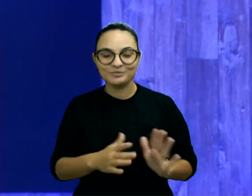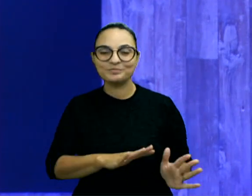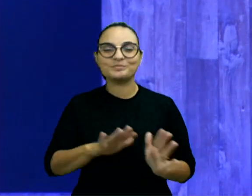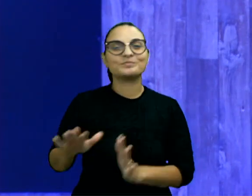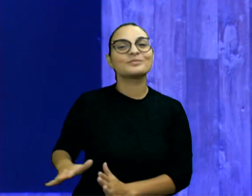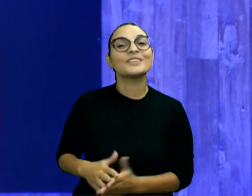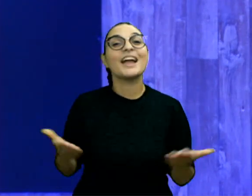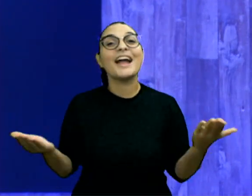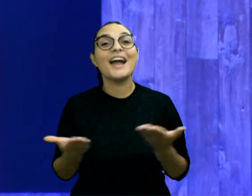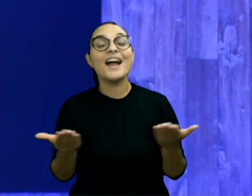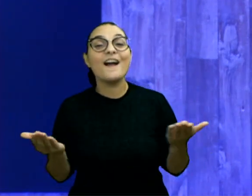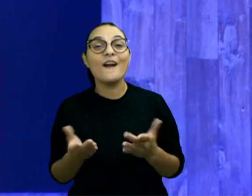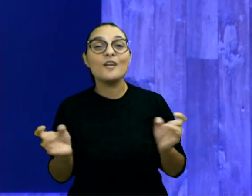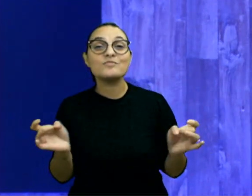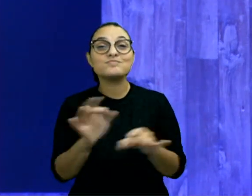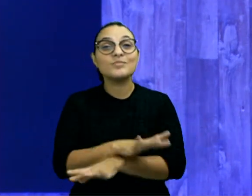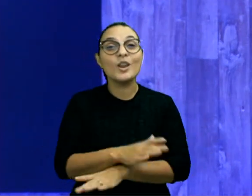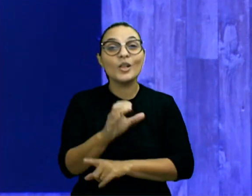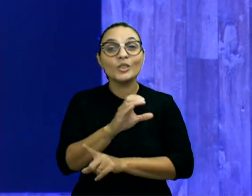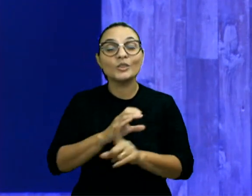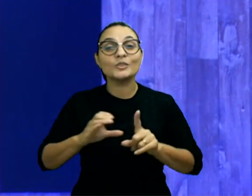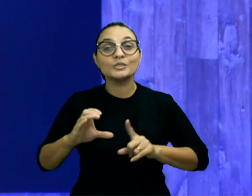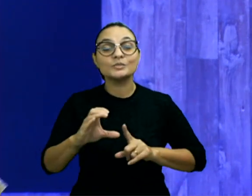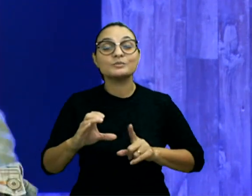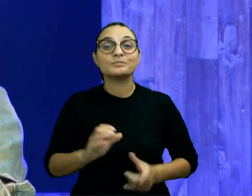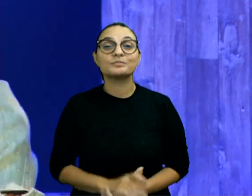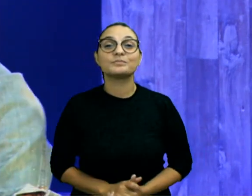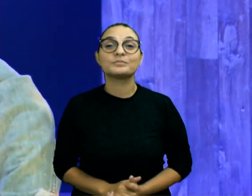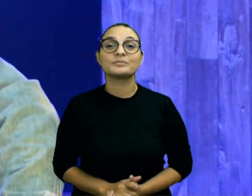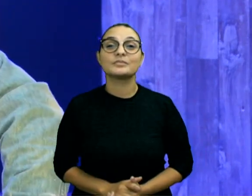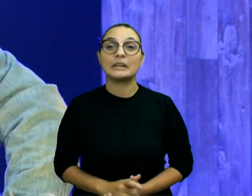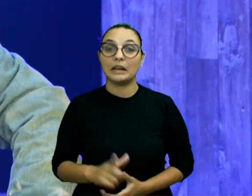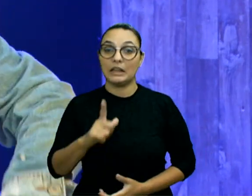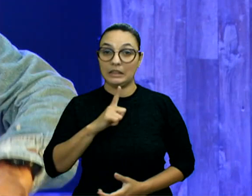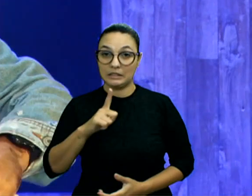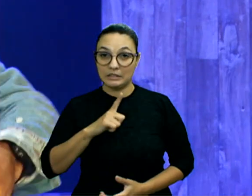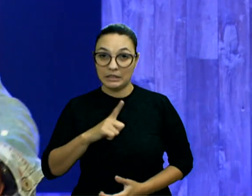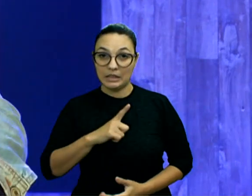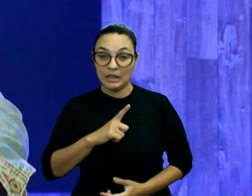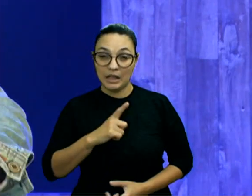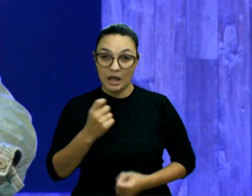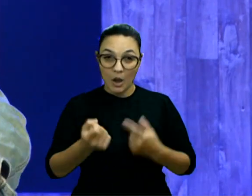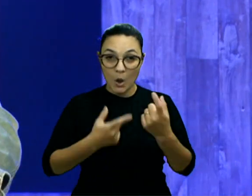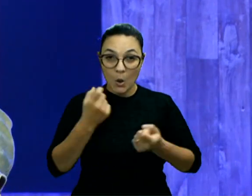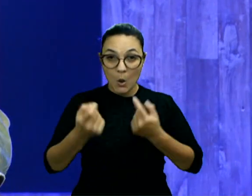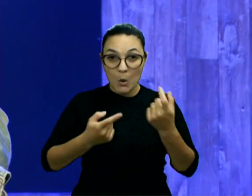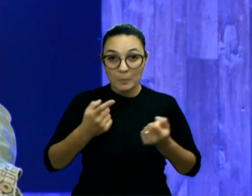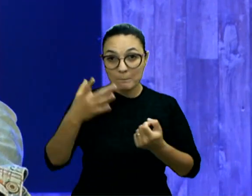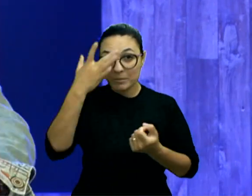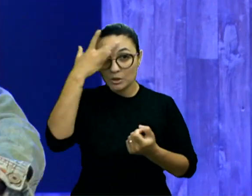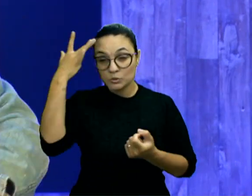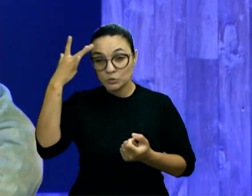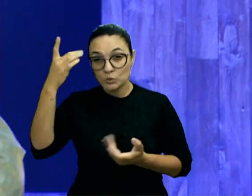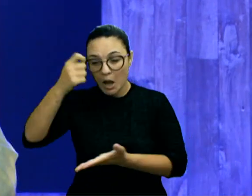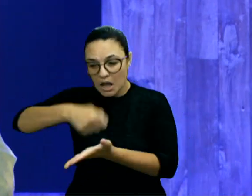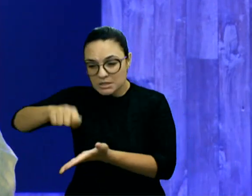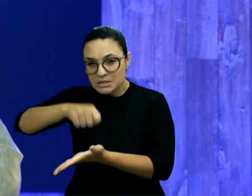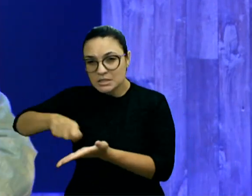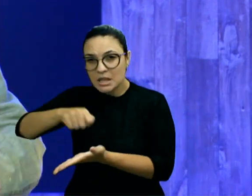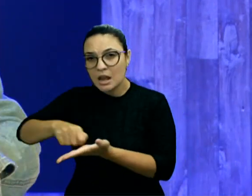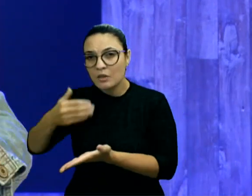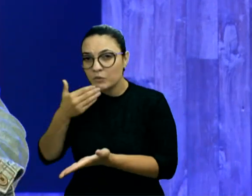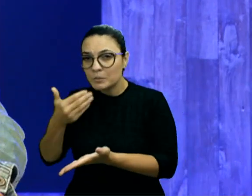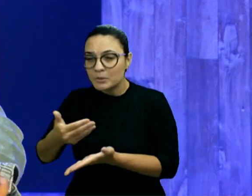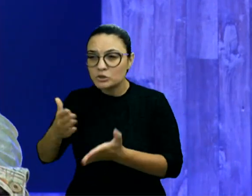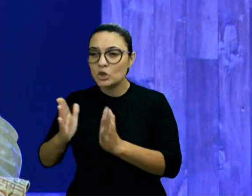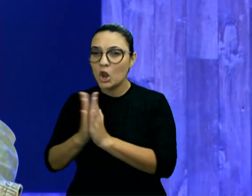nosso culto, para a gente finalizar nosso culto, nós temos aqui alguns pedidos. Esses pedidos são pedidos feitos tanto